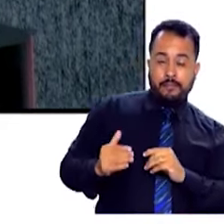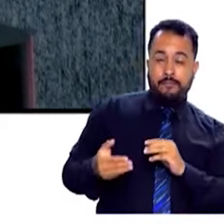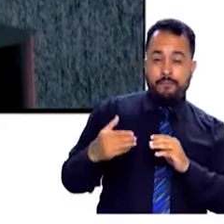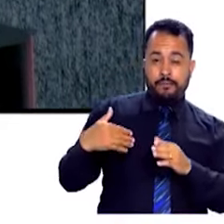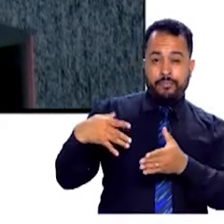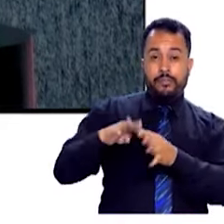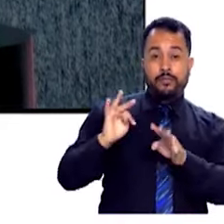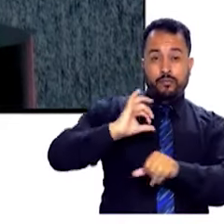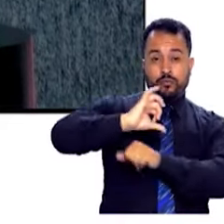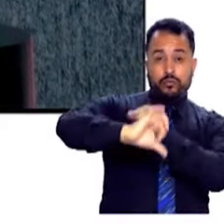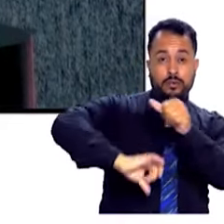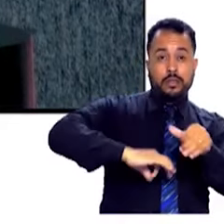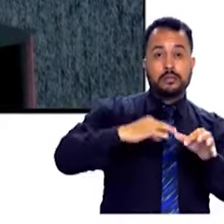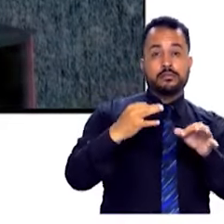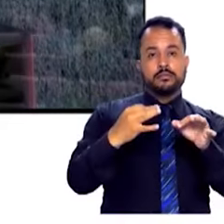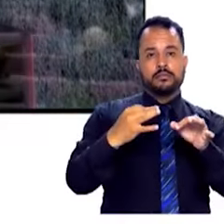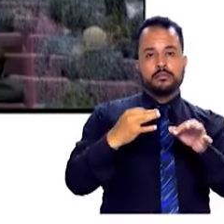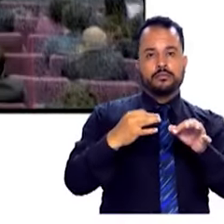muito